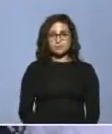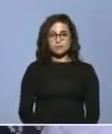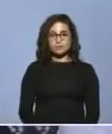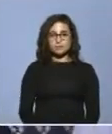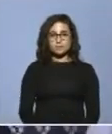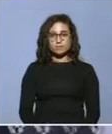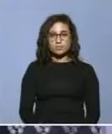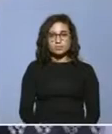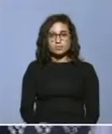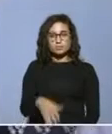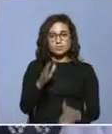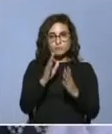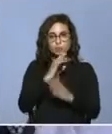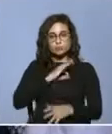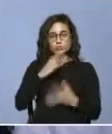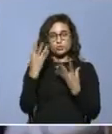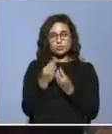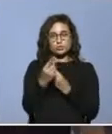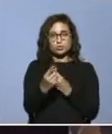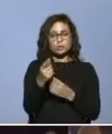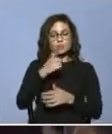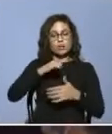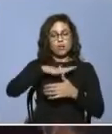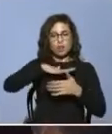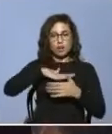O Senhor esteja convosco.